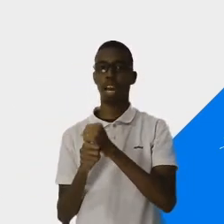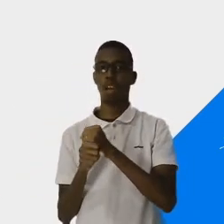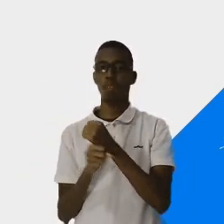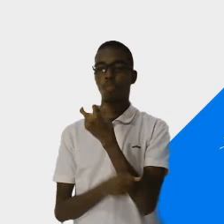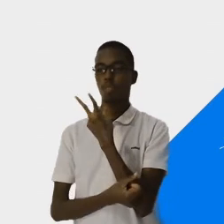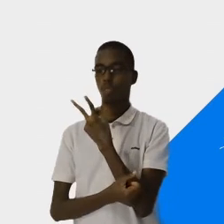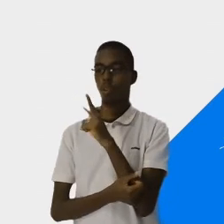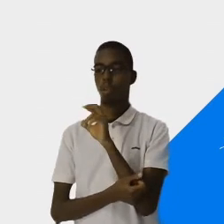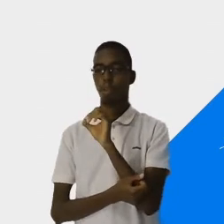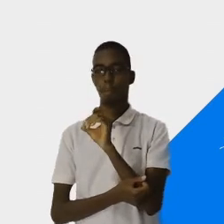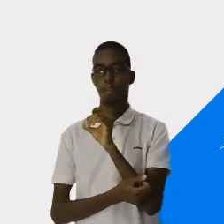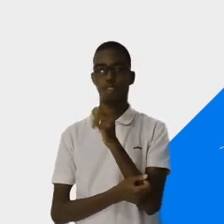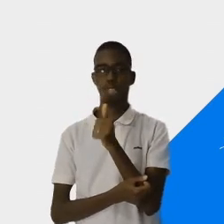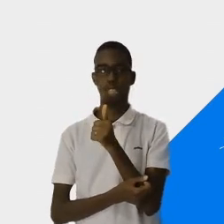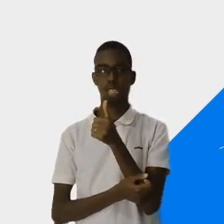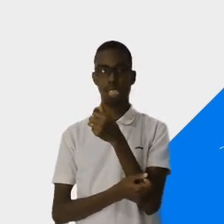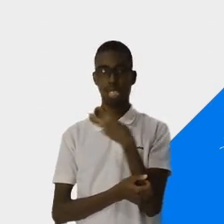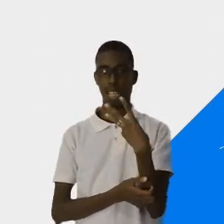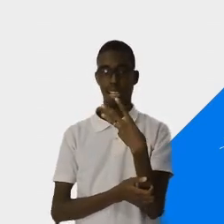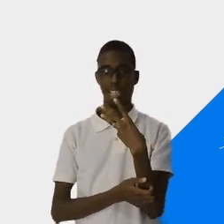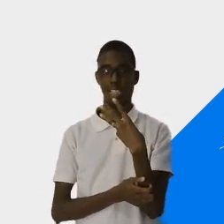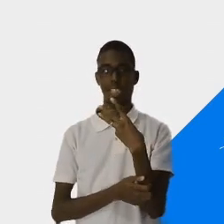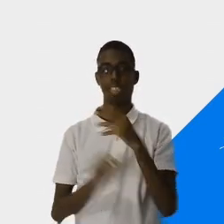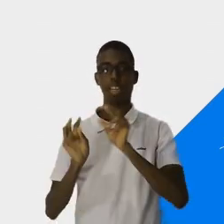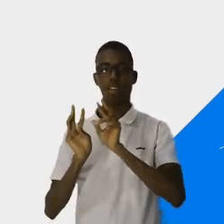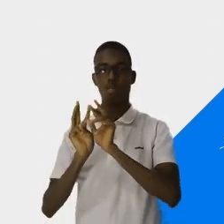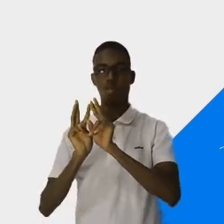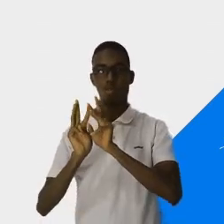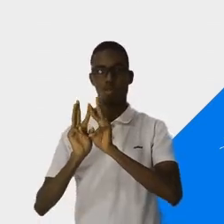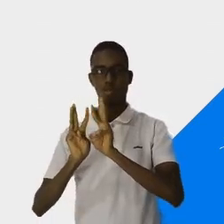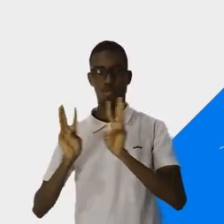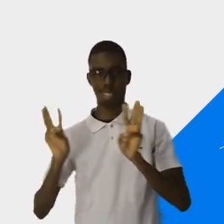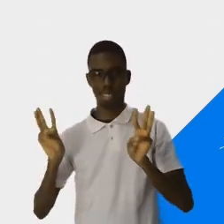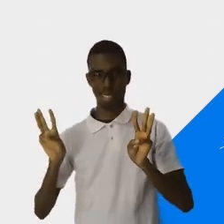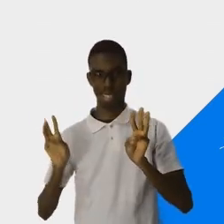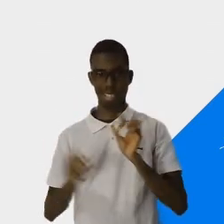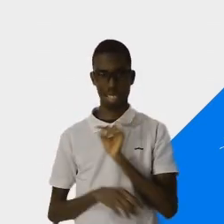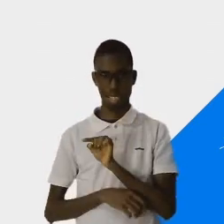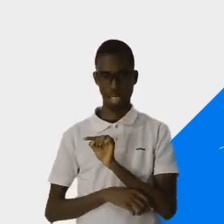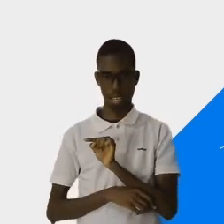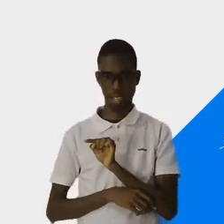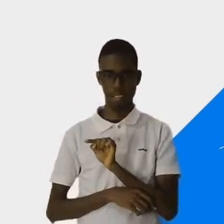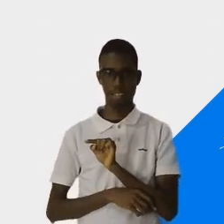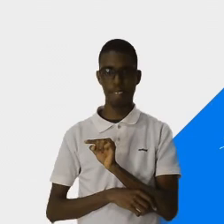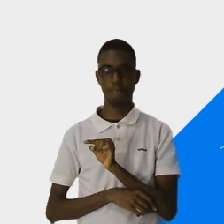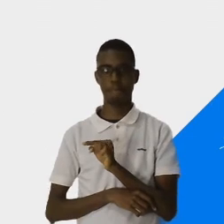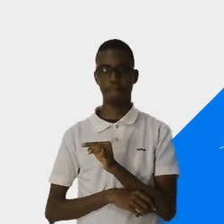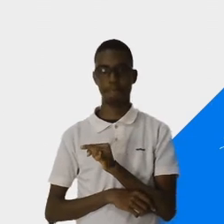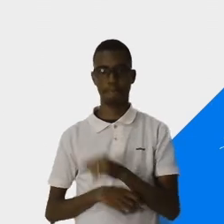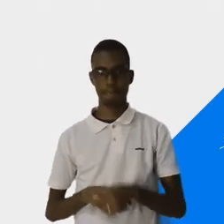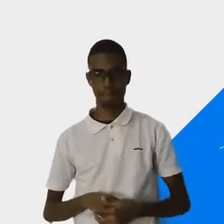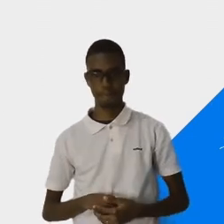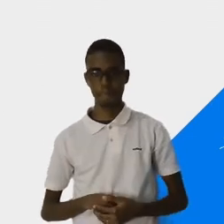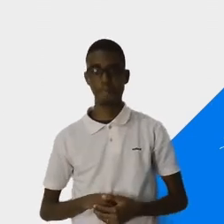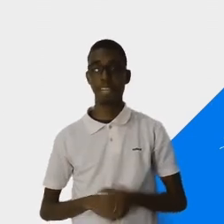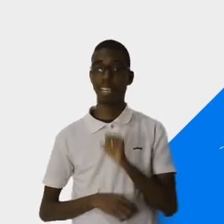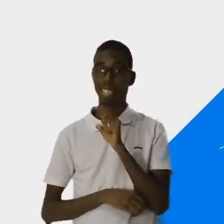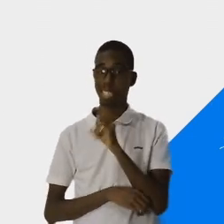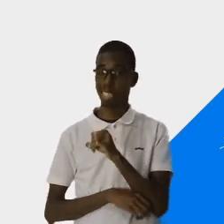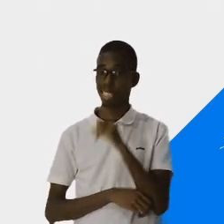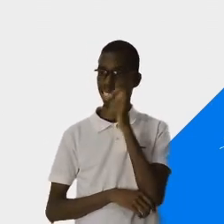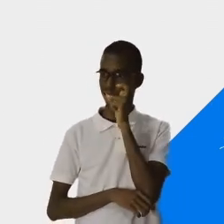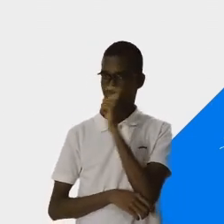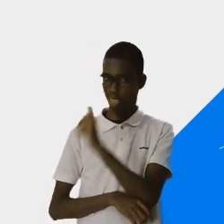o site e a rede social do nosso núcleo. Quem tiver interesse está convidado a